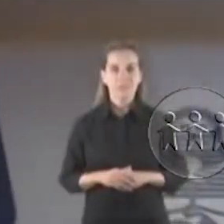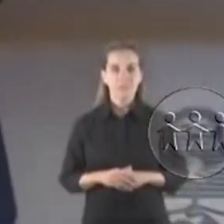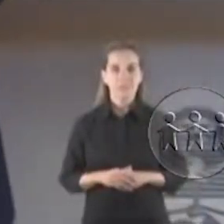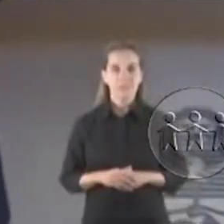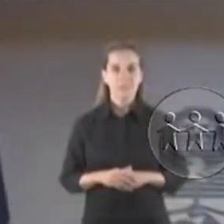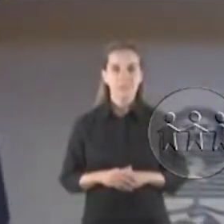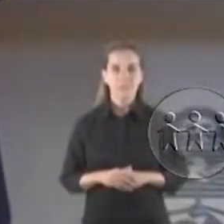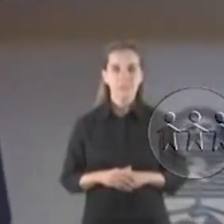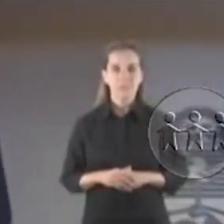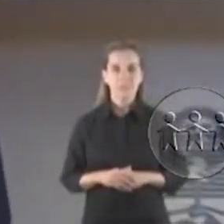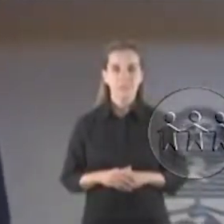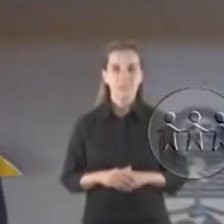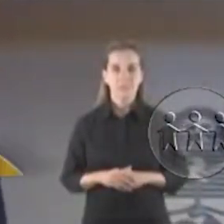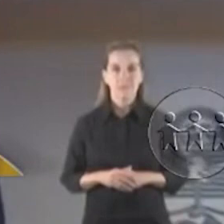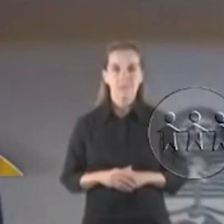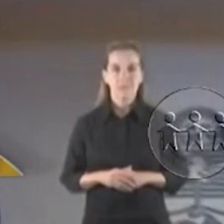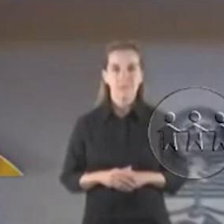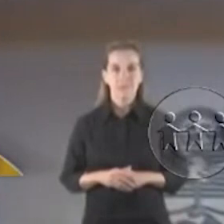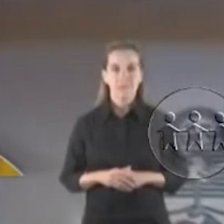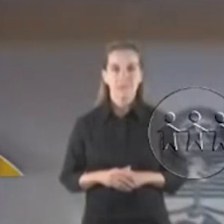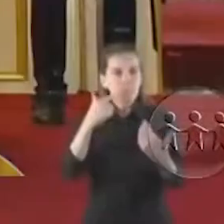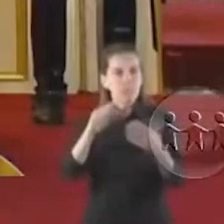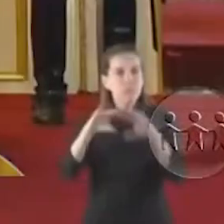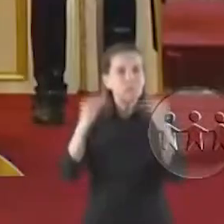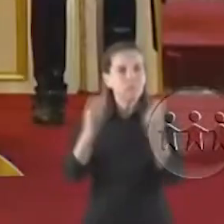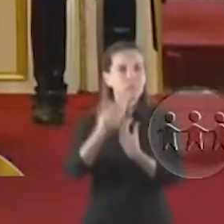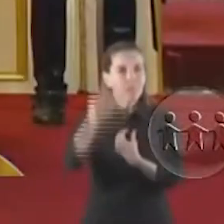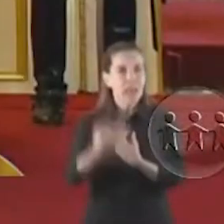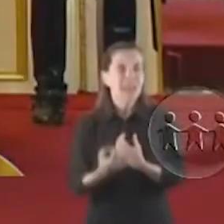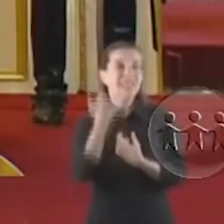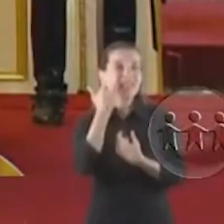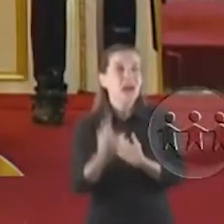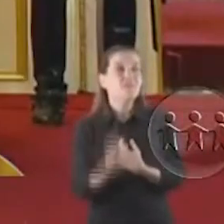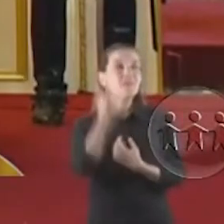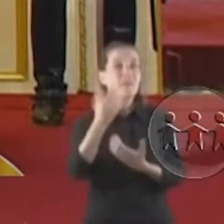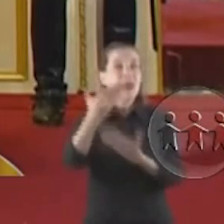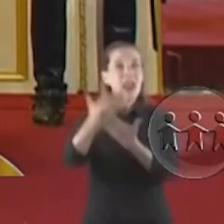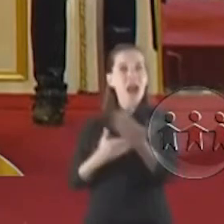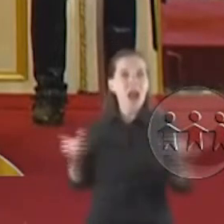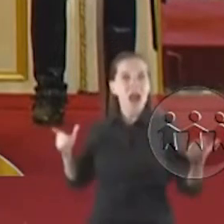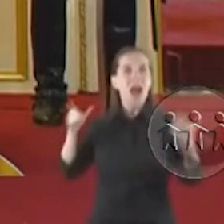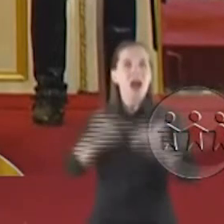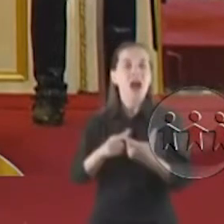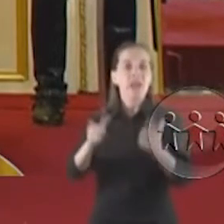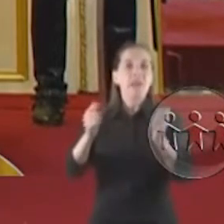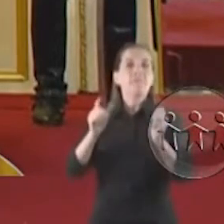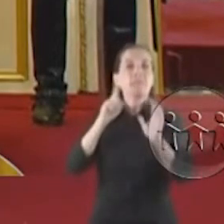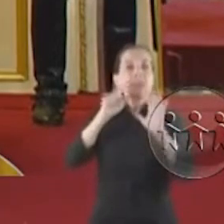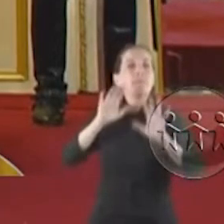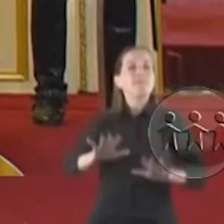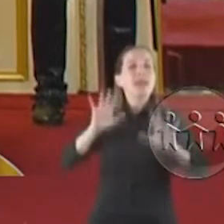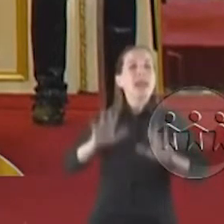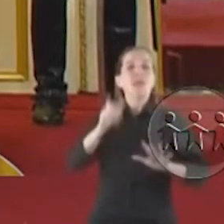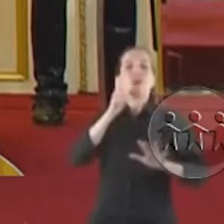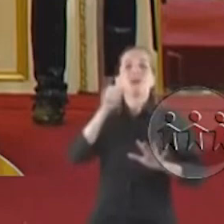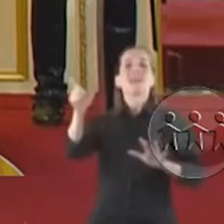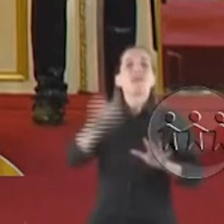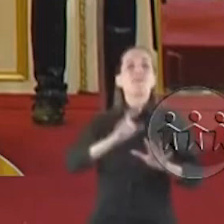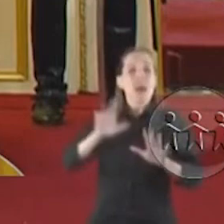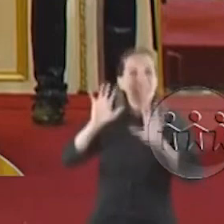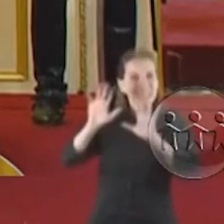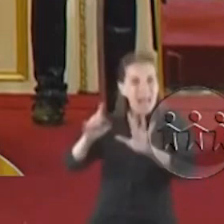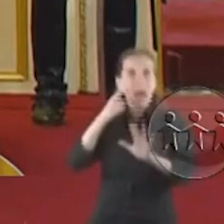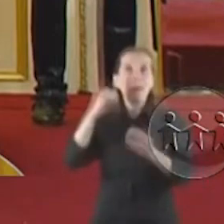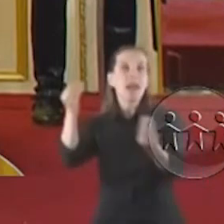carta Estamos aguardando uma resposta estamos ansiosos para trabalhar o máximo possível para concluir este acordo de benefício mútuo